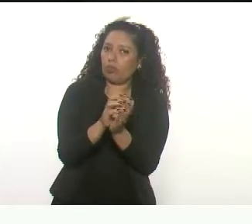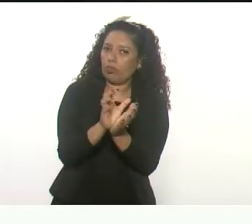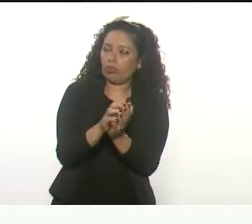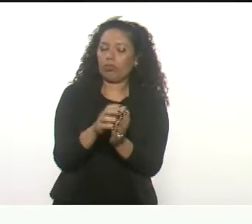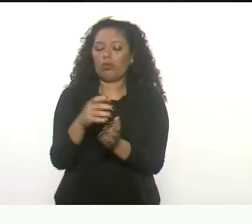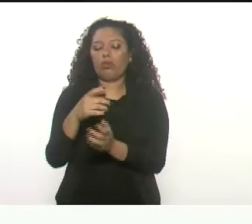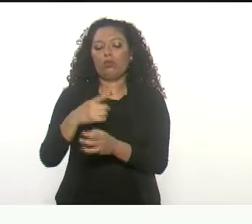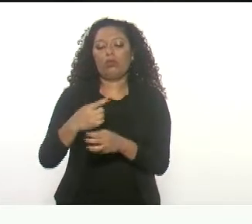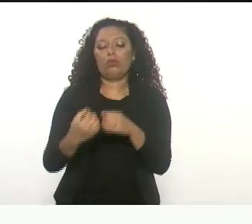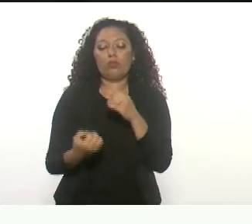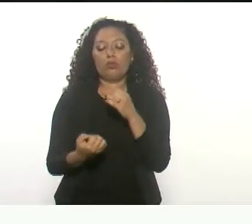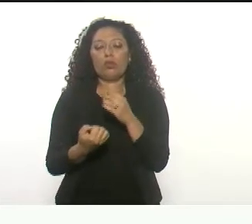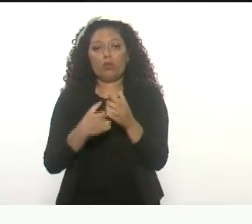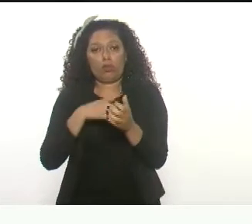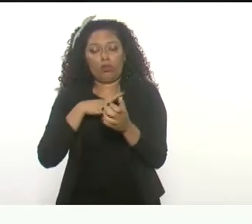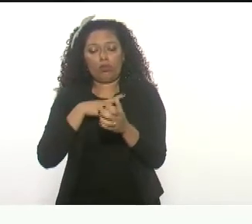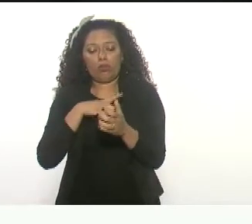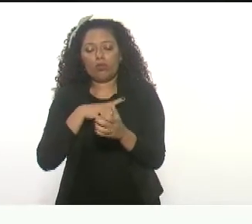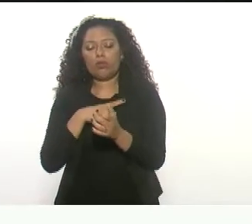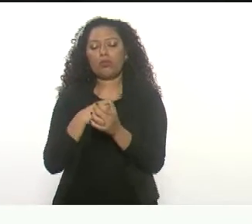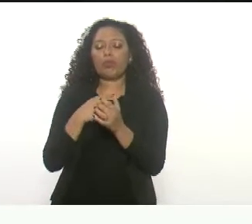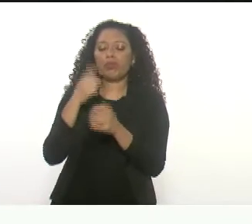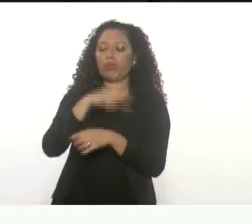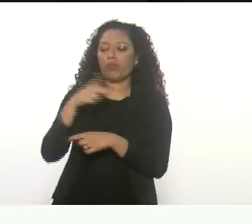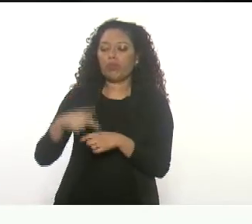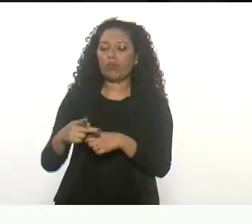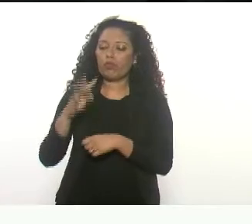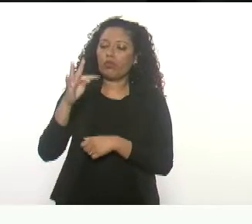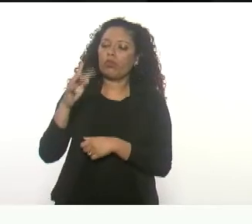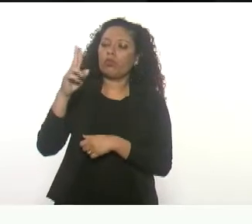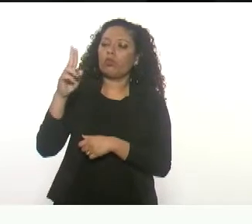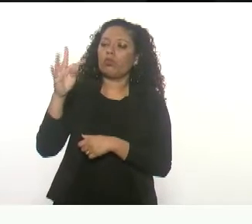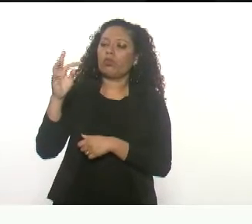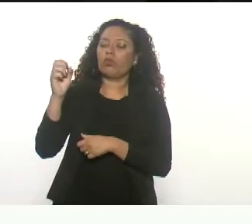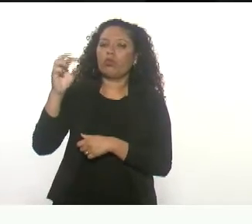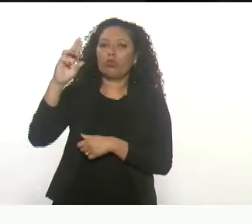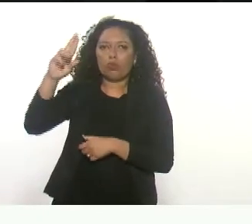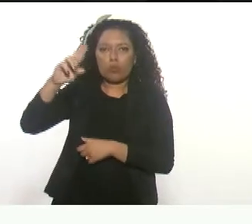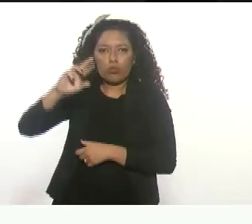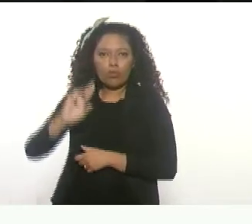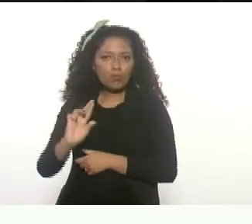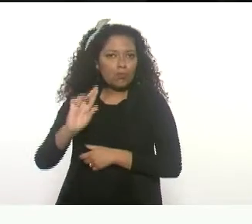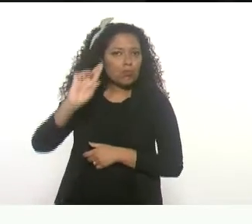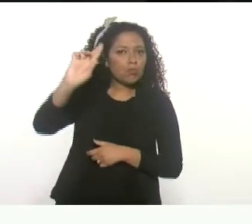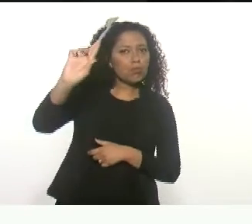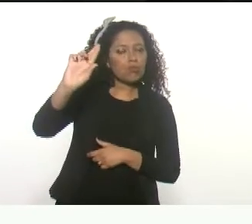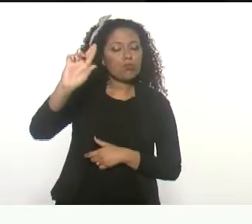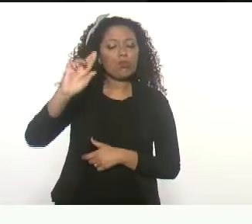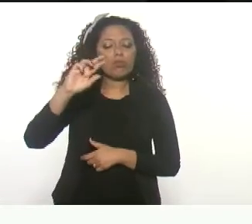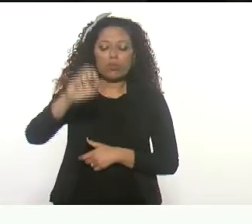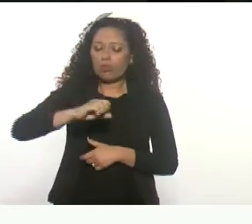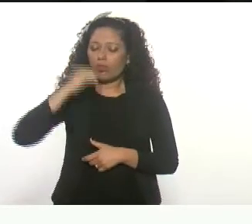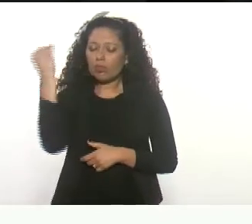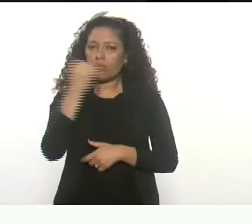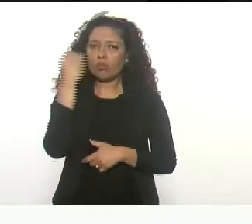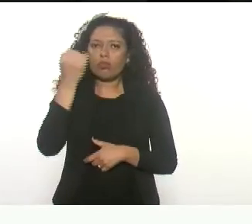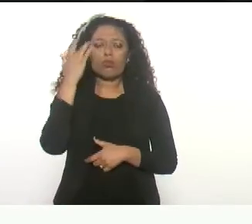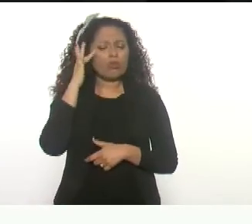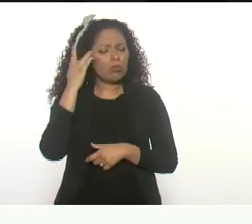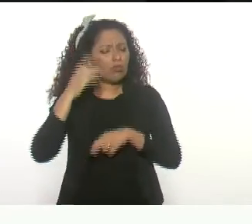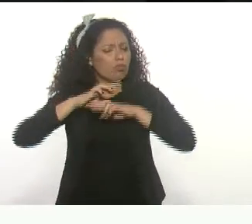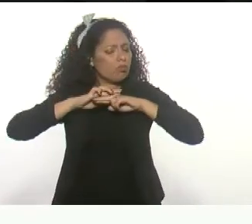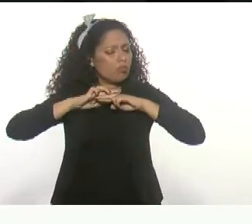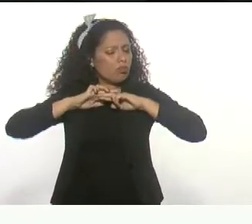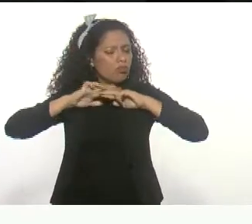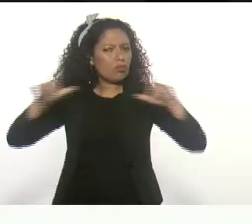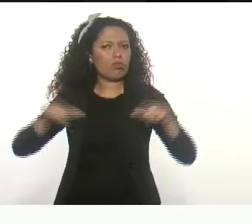Ter o professor tutor, acho que é uma coisa que fala-se pouco, e, para mim, fez toda a diferença. Assim, na minha opinião, na convivência que eu